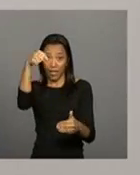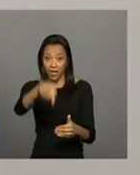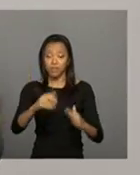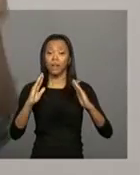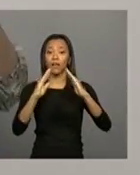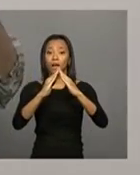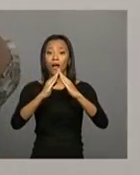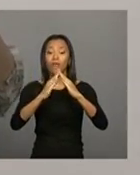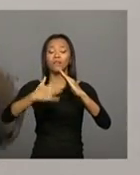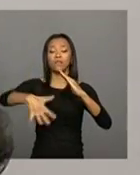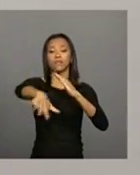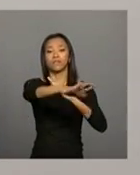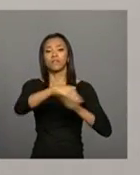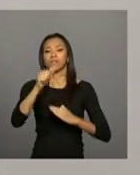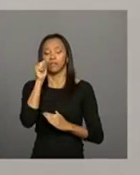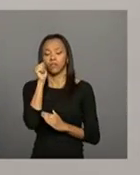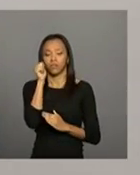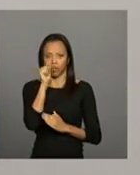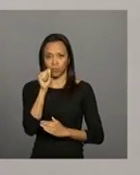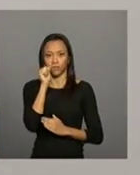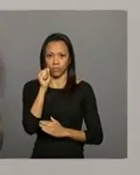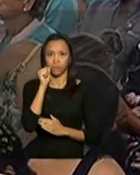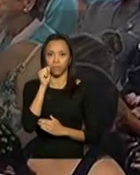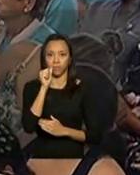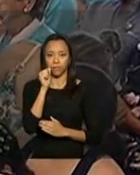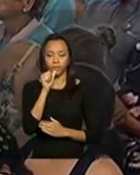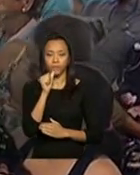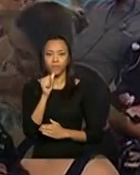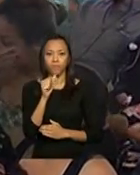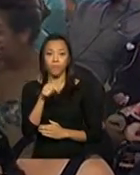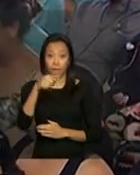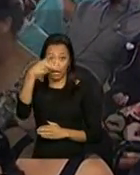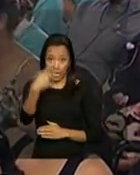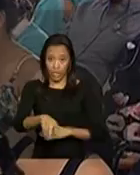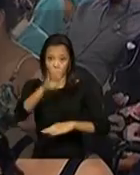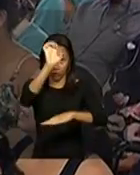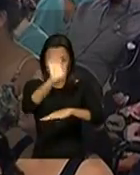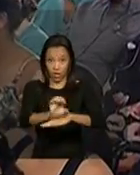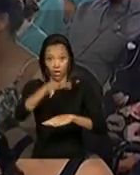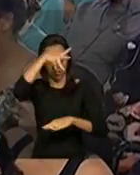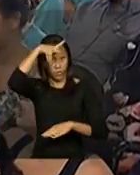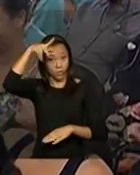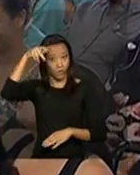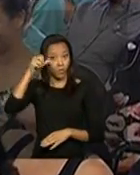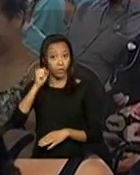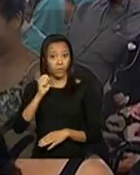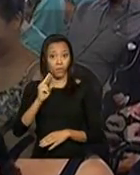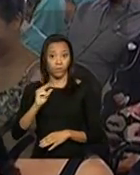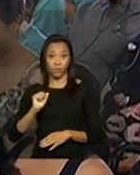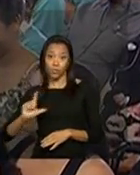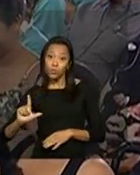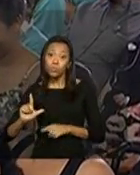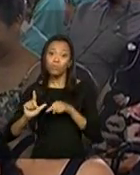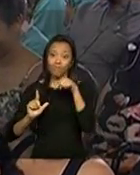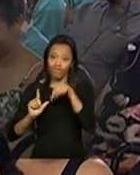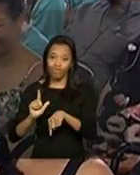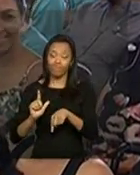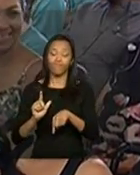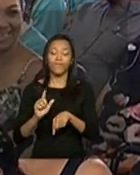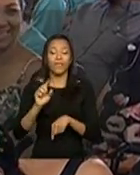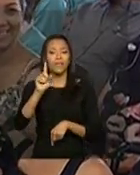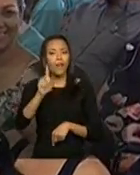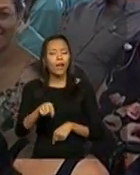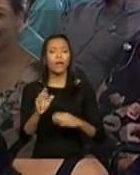mulher, que essa casa da mulher mato-grossense do Sul seja